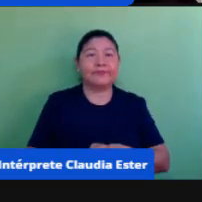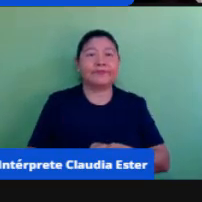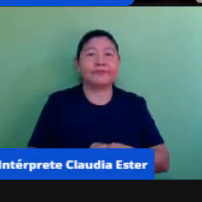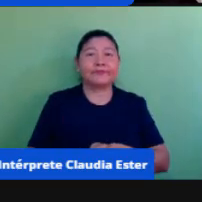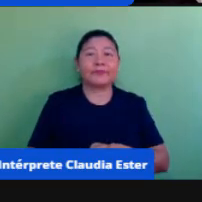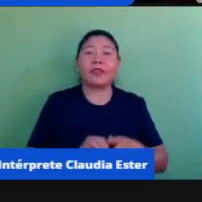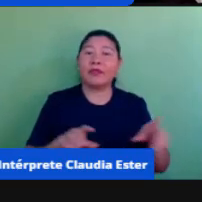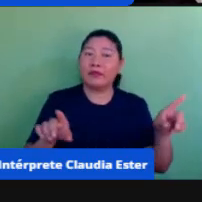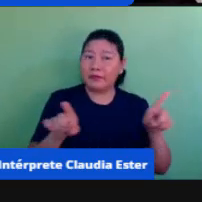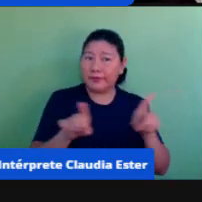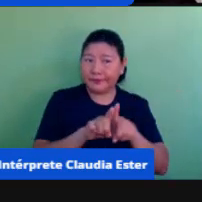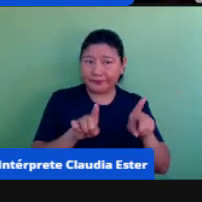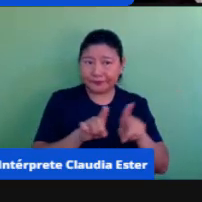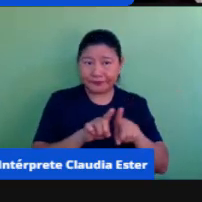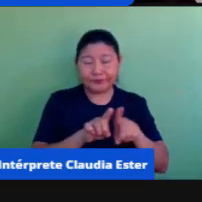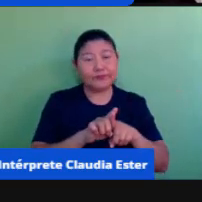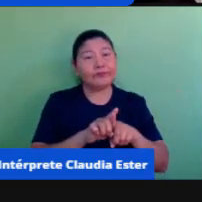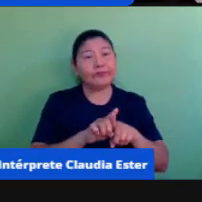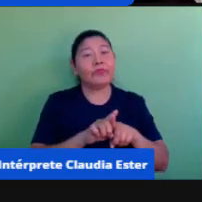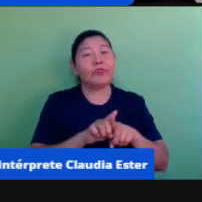Nós temos também